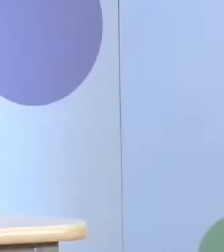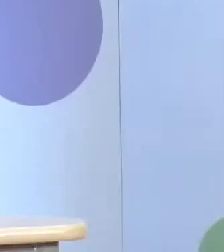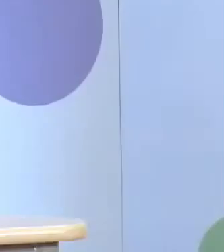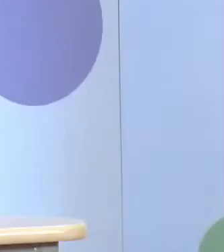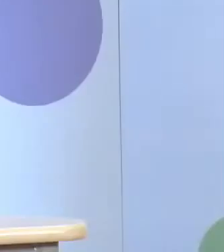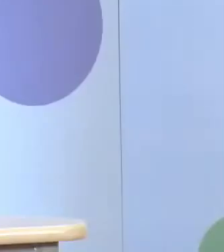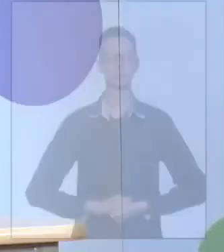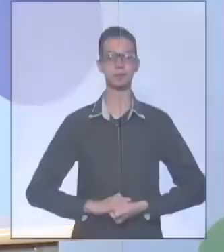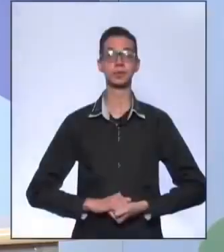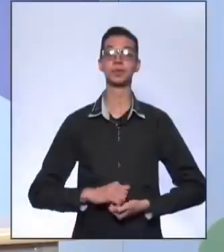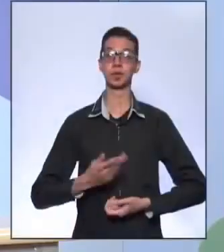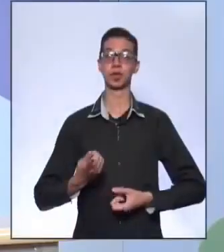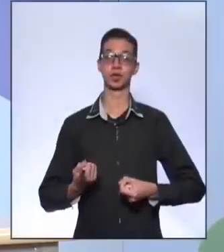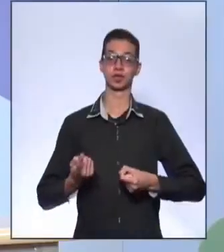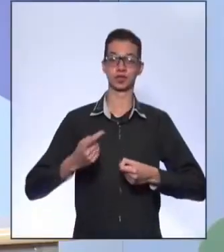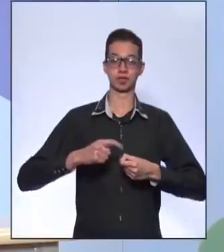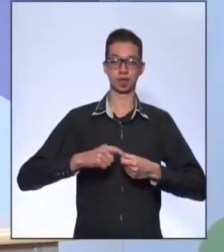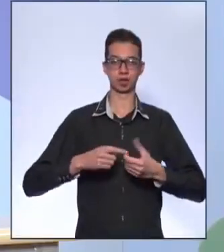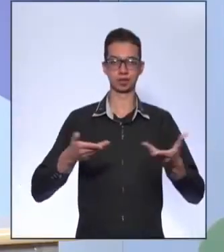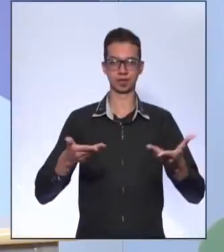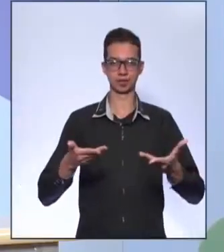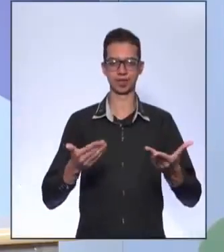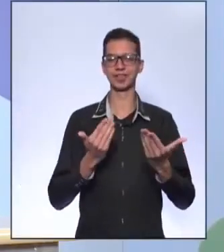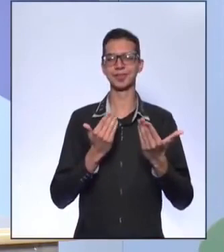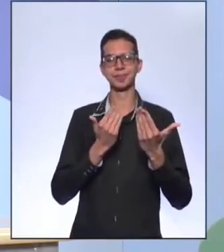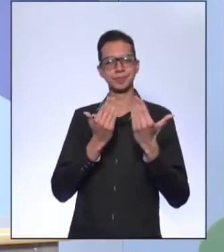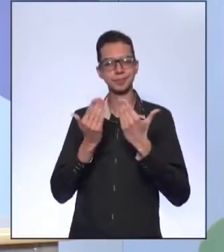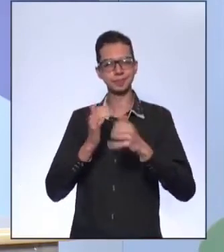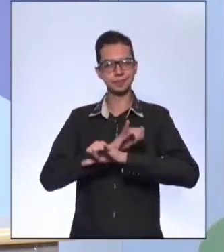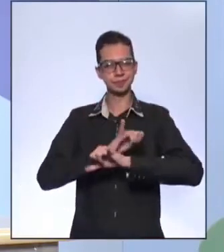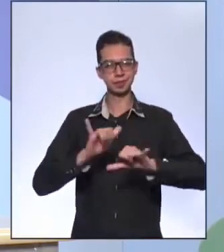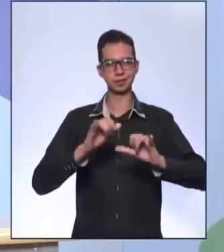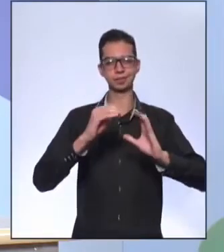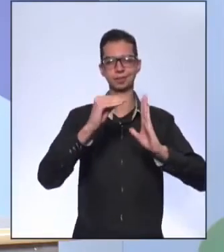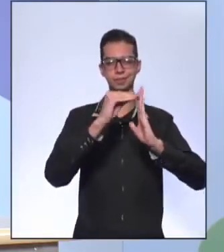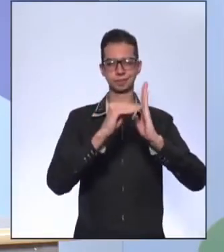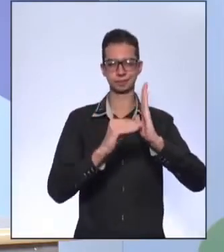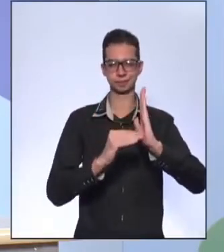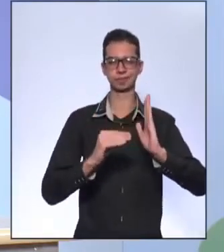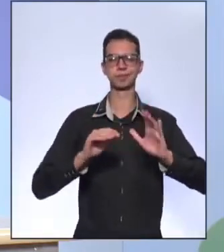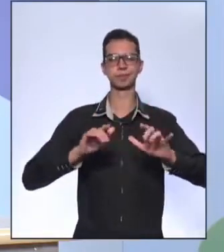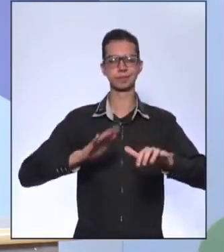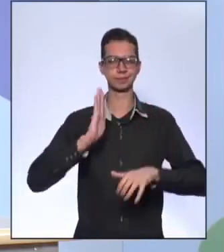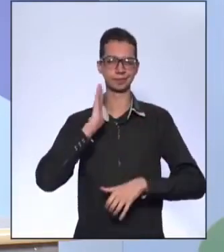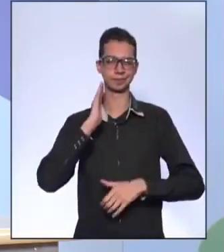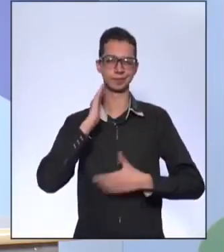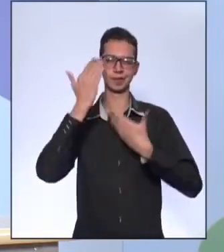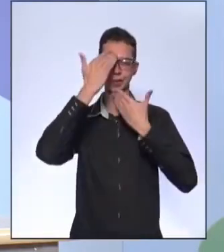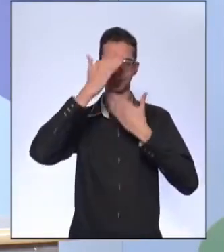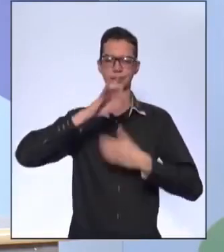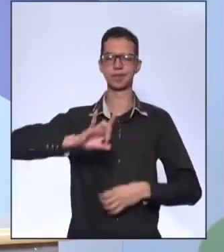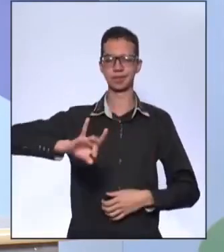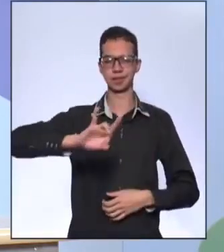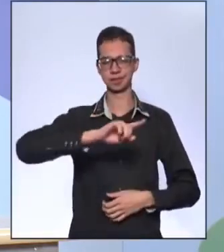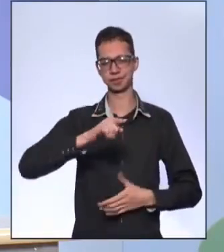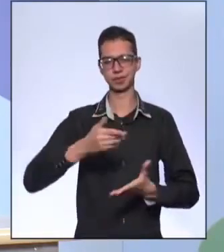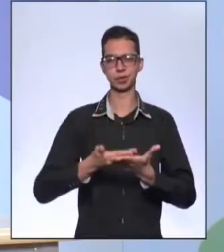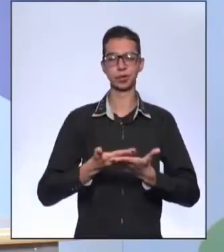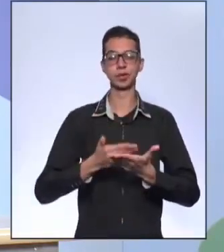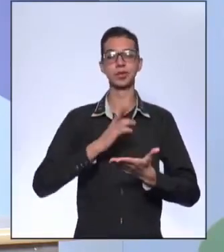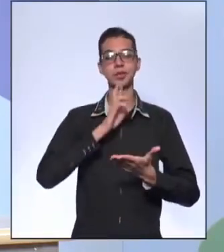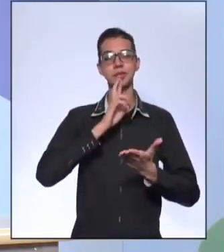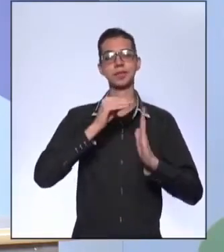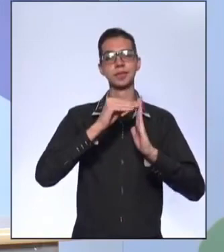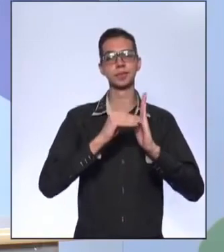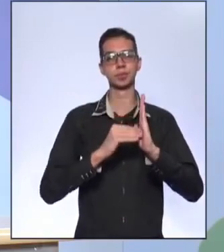e voltamos aí da nossa interação Agradeço a todos os estudantes que responderam aí no nosso chat